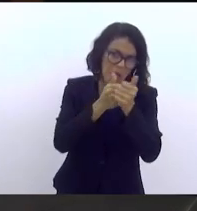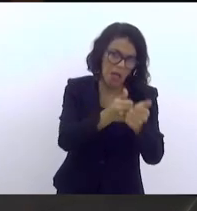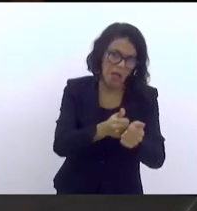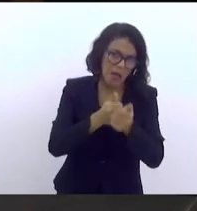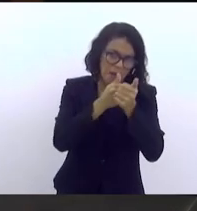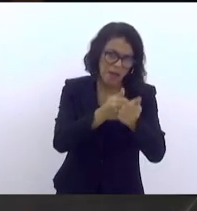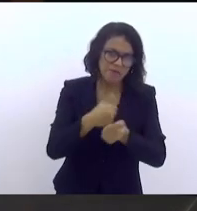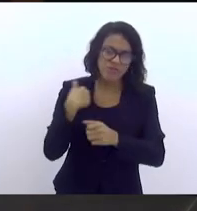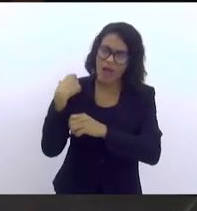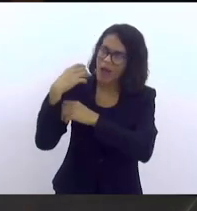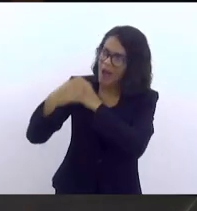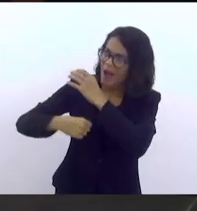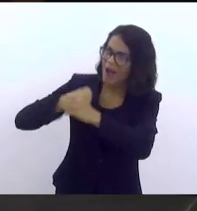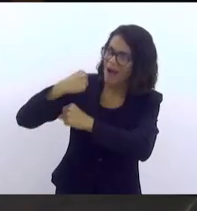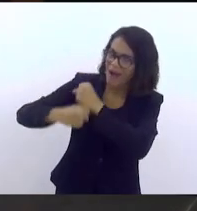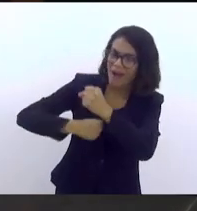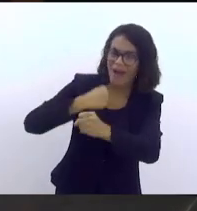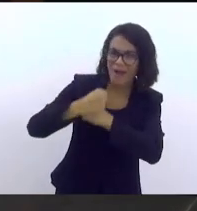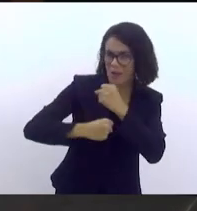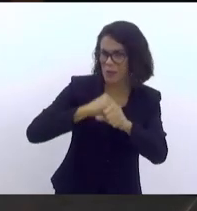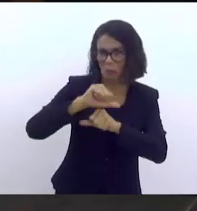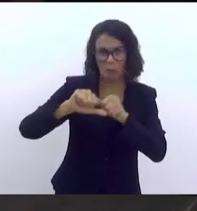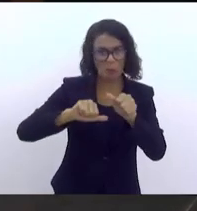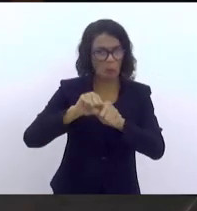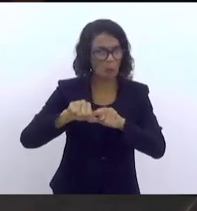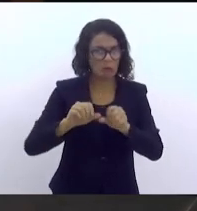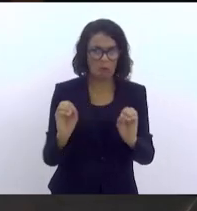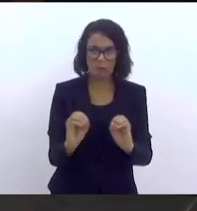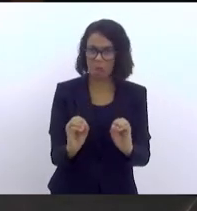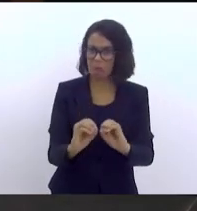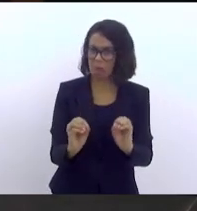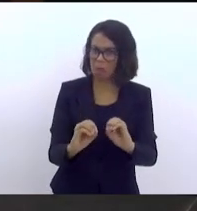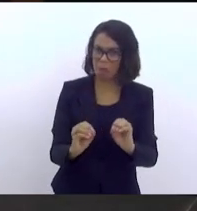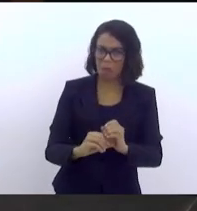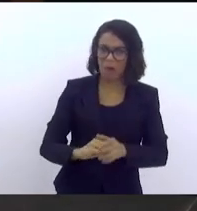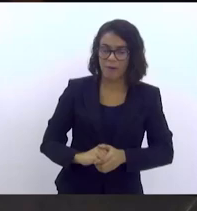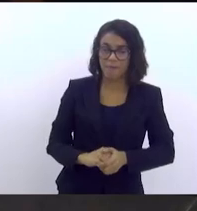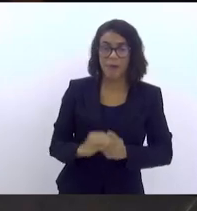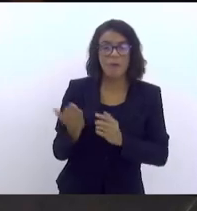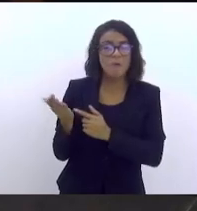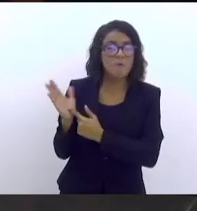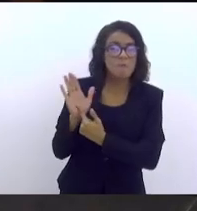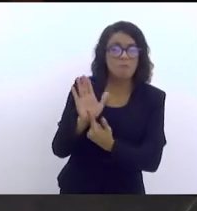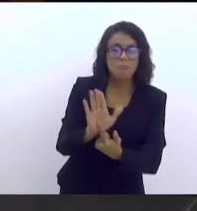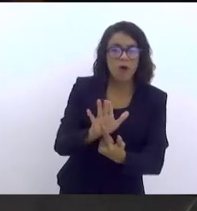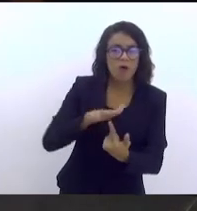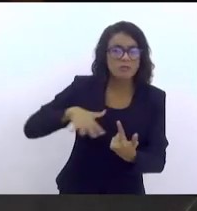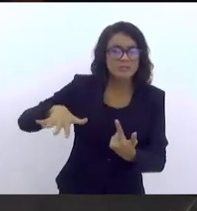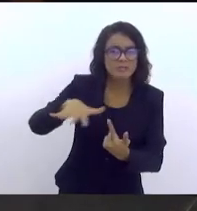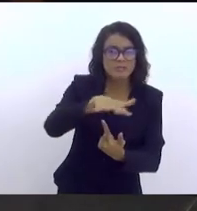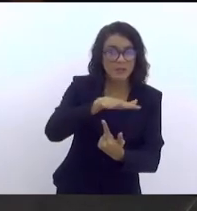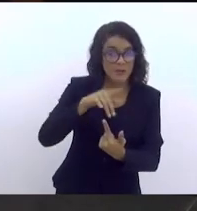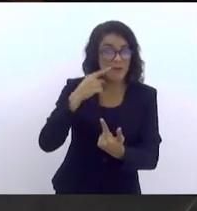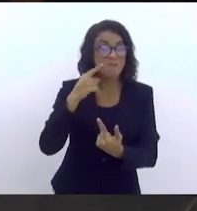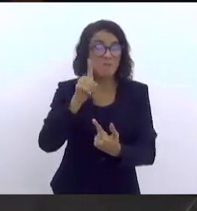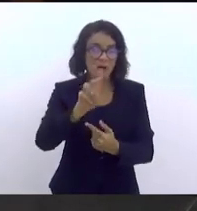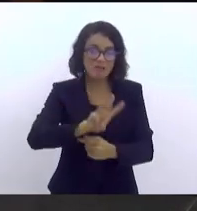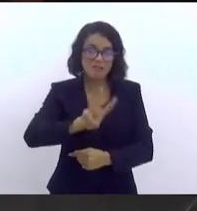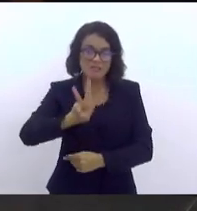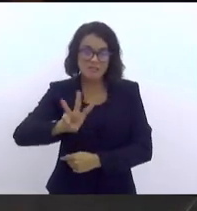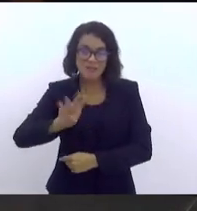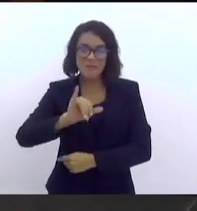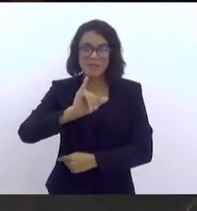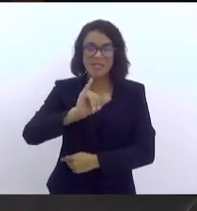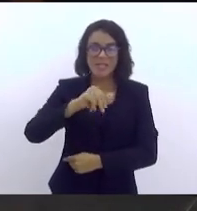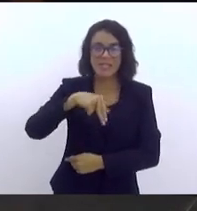conta alguns anos a gente não muda muito não mostram os seguintes cenário podem ir ao site do